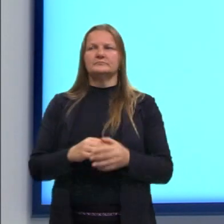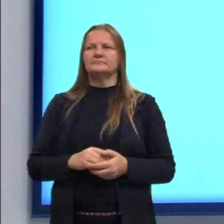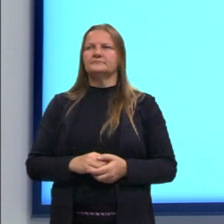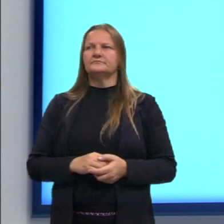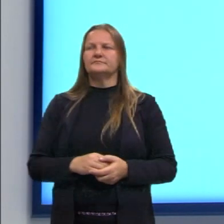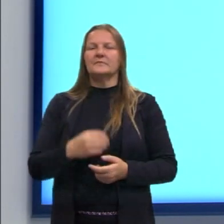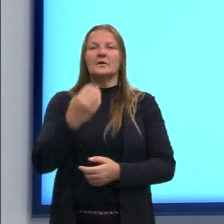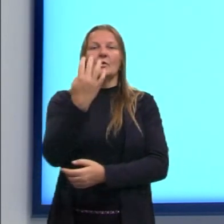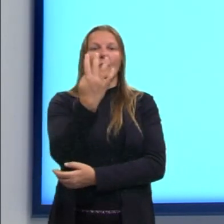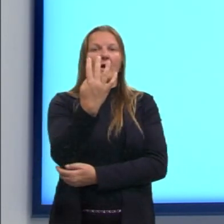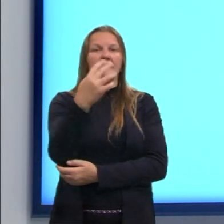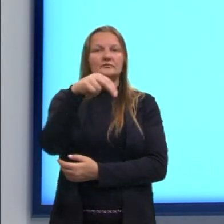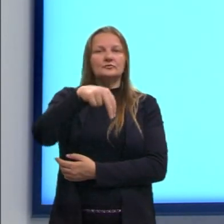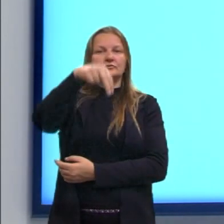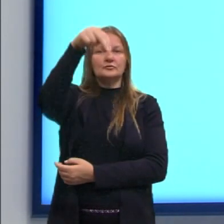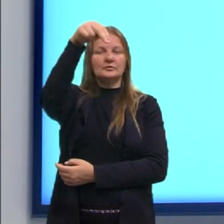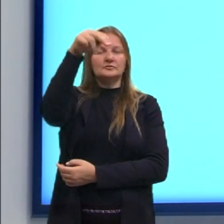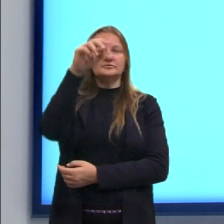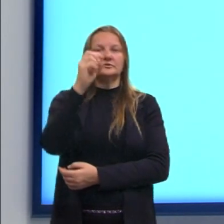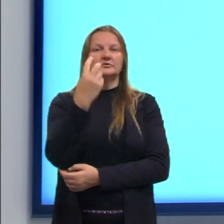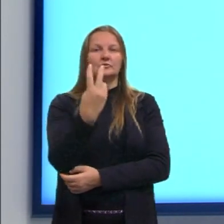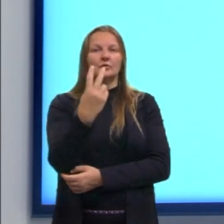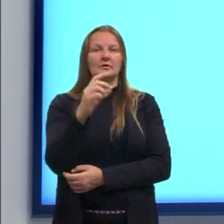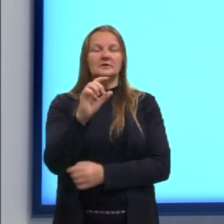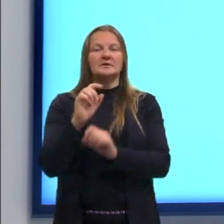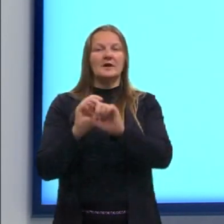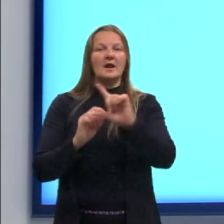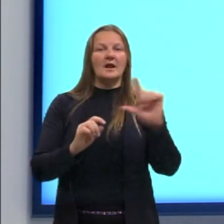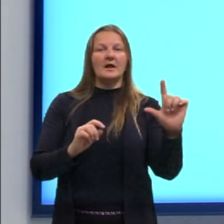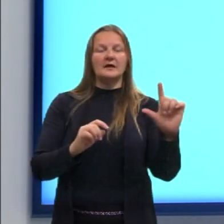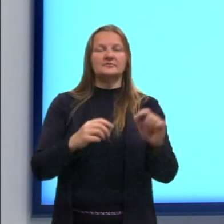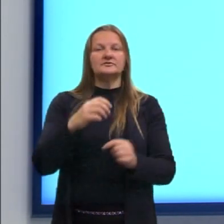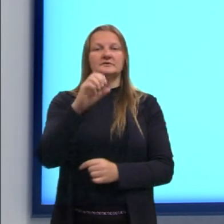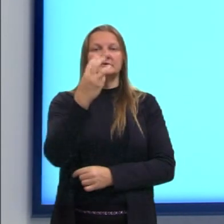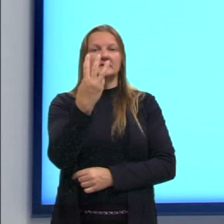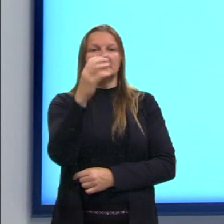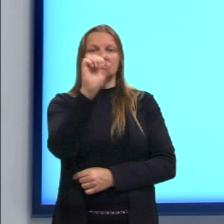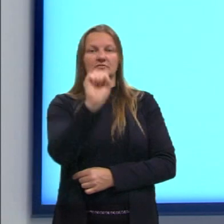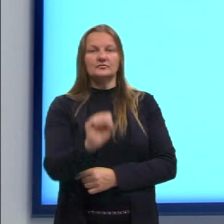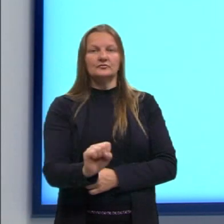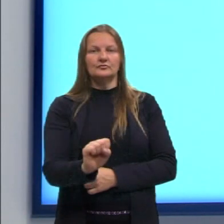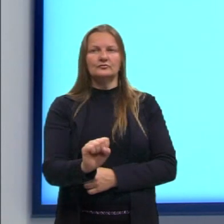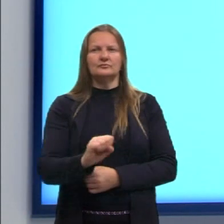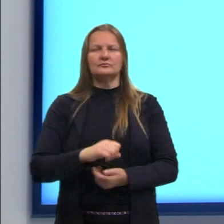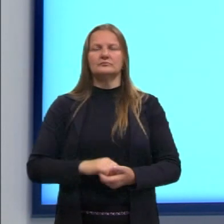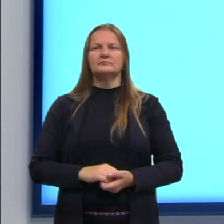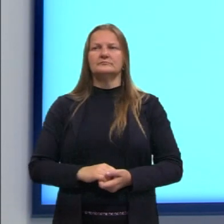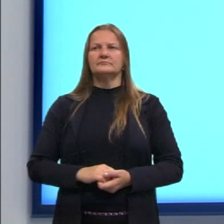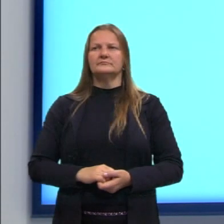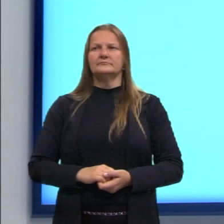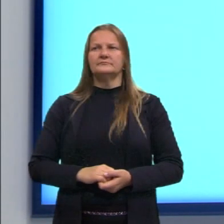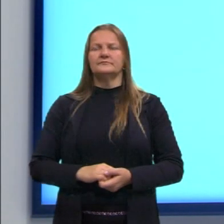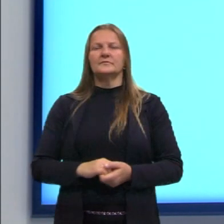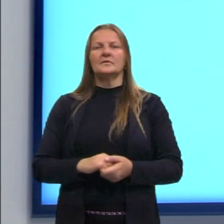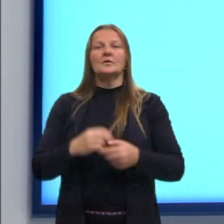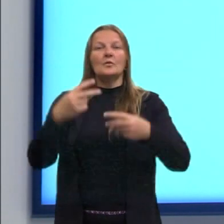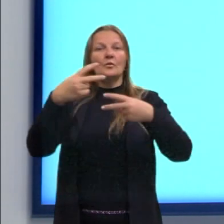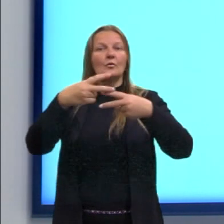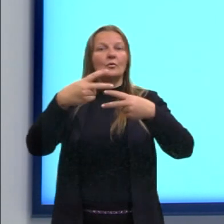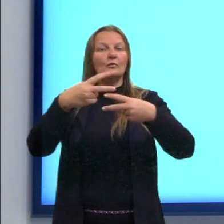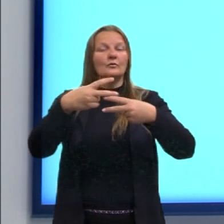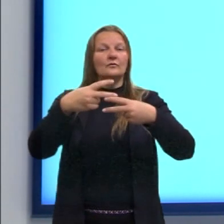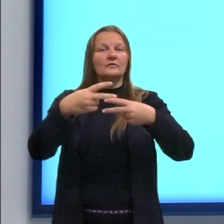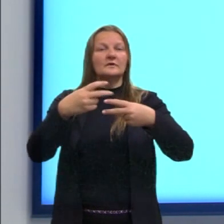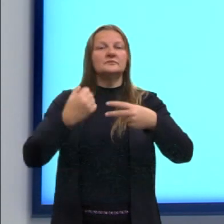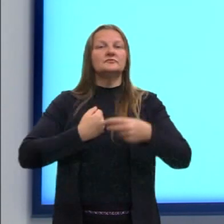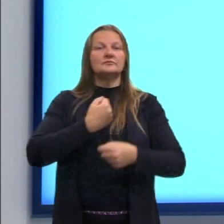4 norte, 2 leste e 3 sul, nos quais os coeficientes numéricos representam